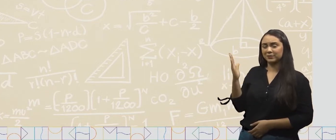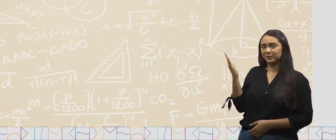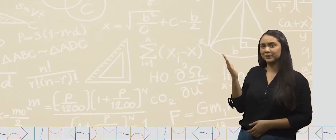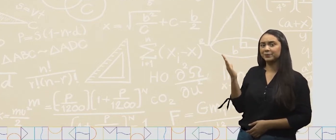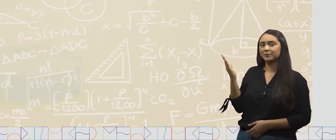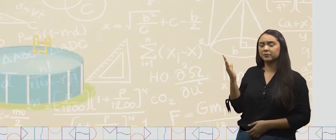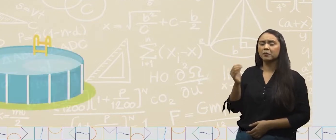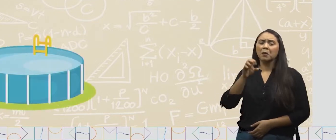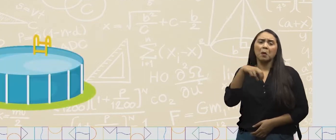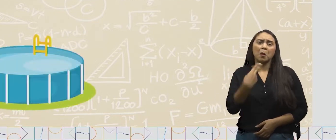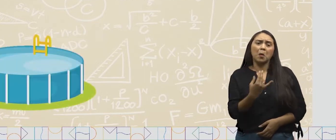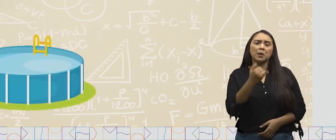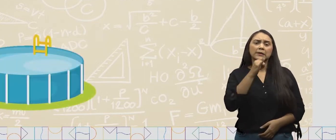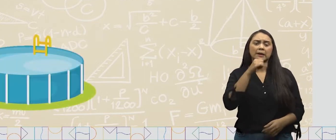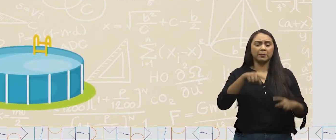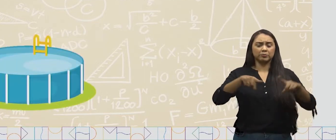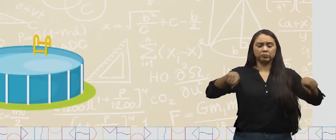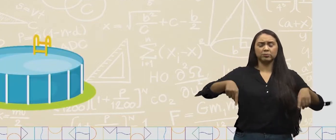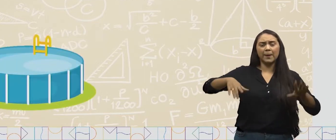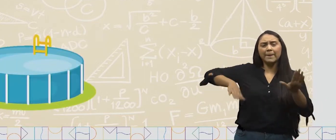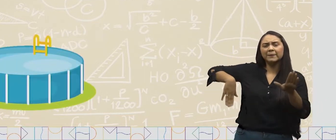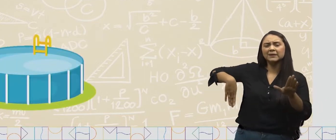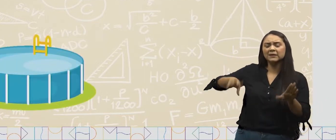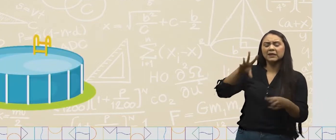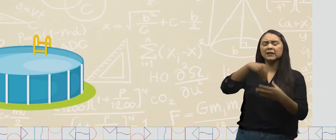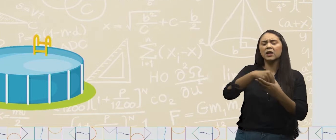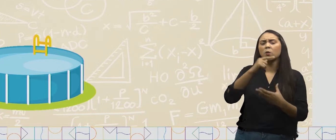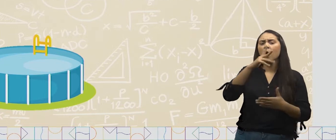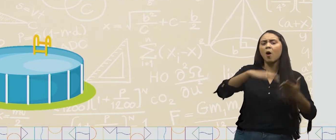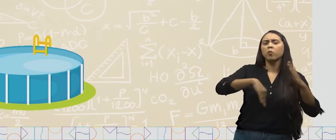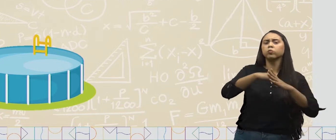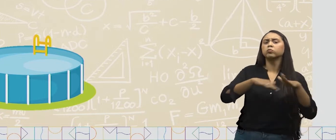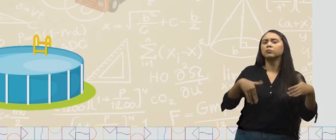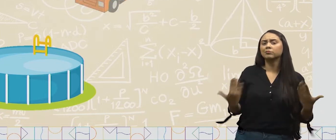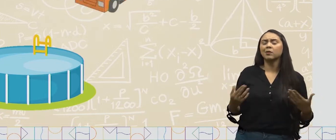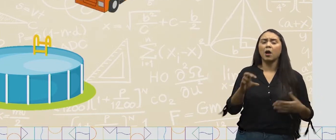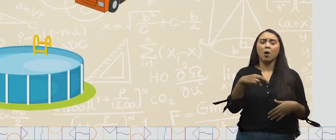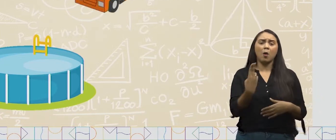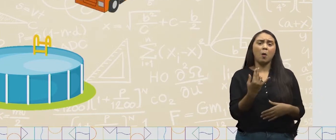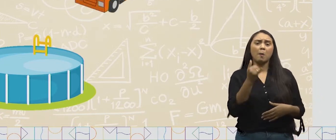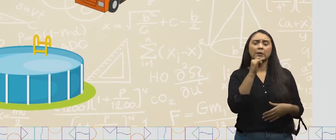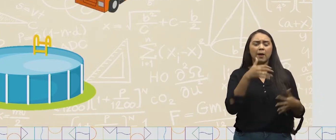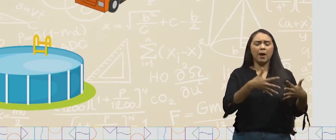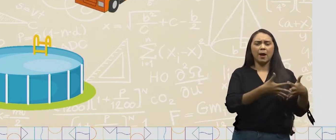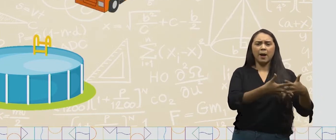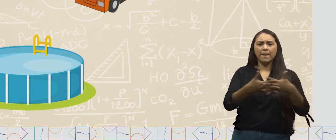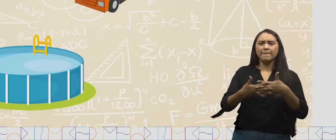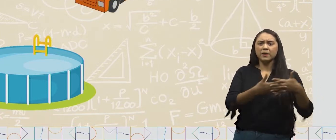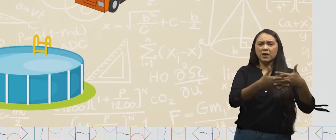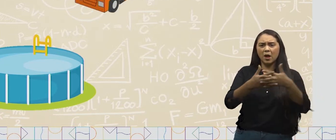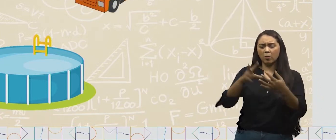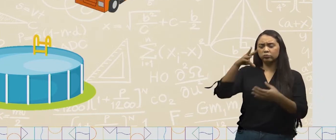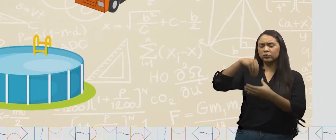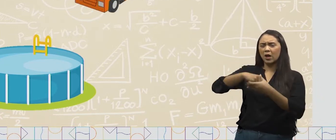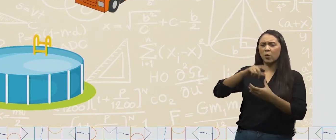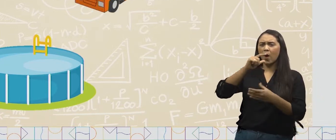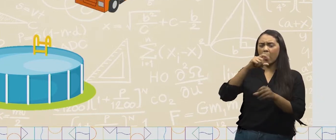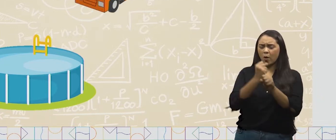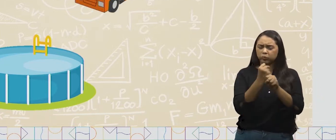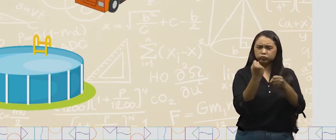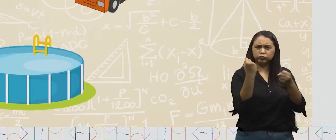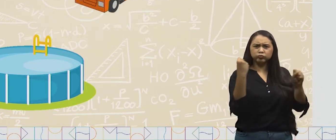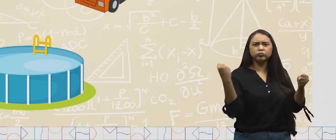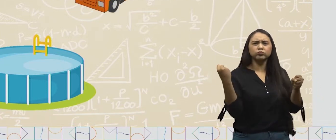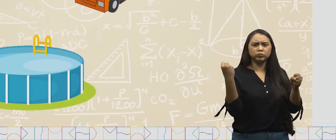água tem em uma piscina, ou naqueles caminhões-pipa, aqueles que passam em algumas cidades quando não tem